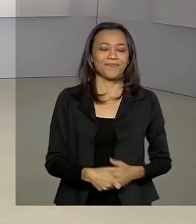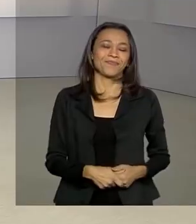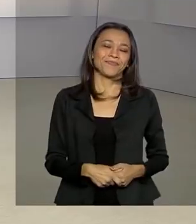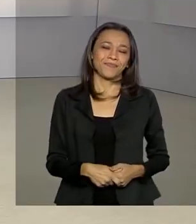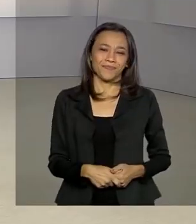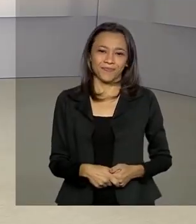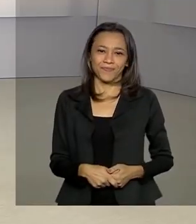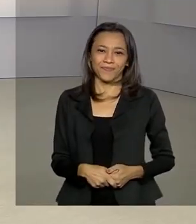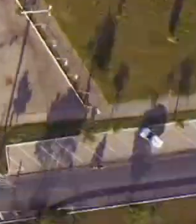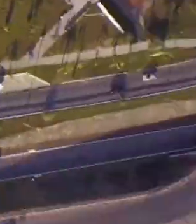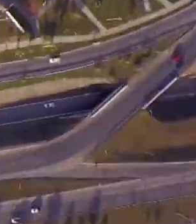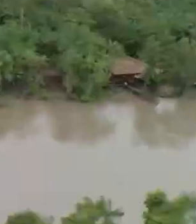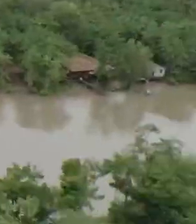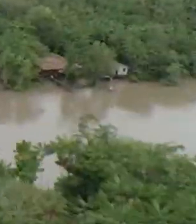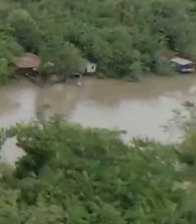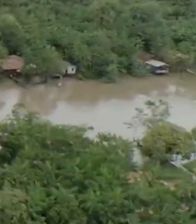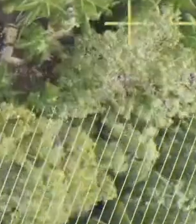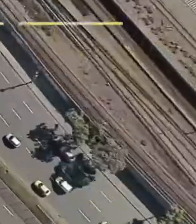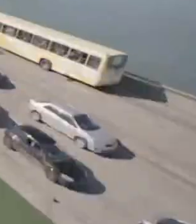Tchau.